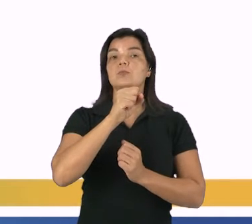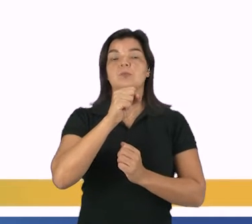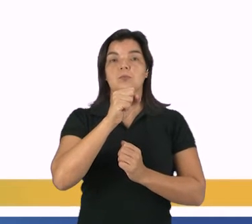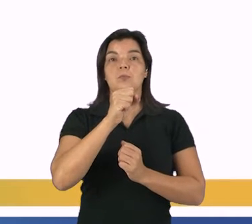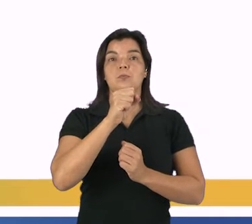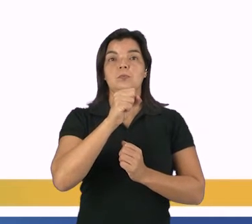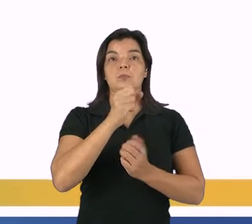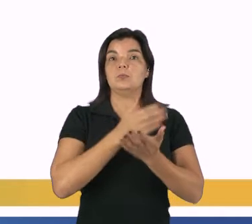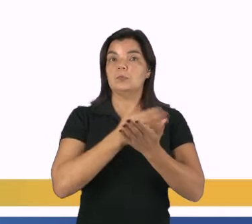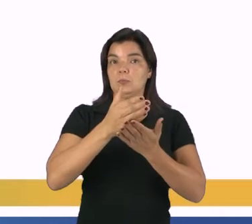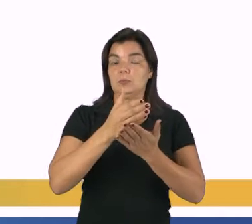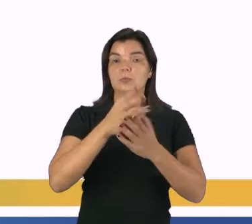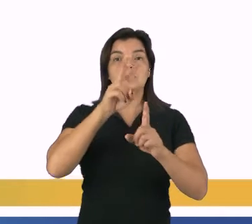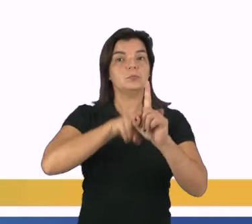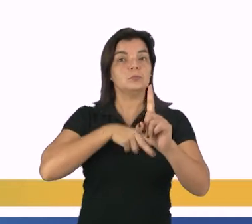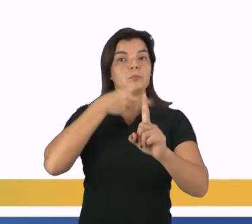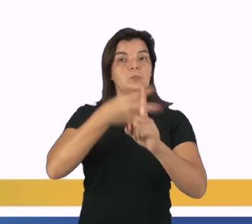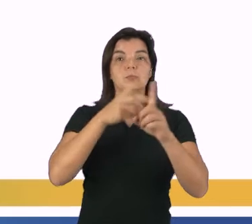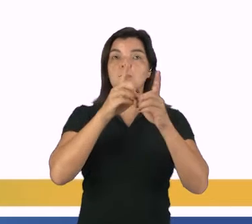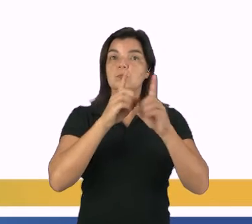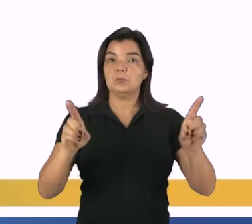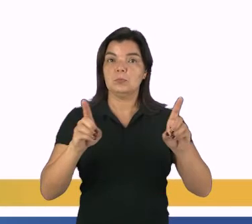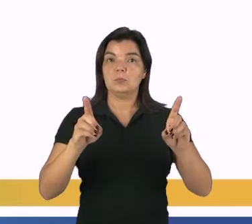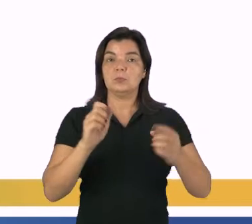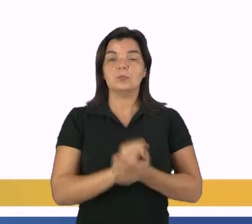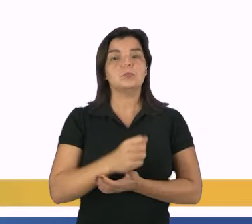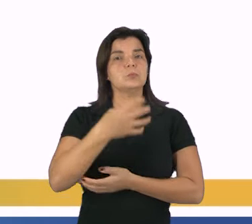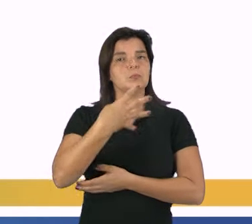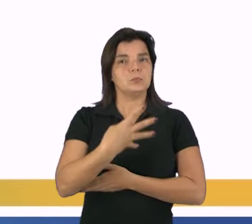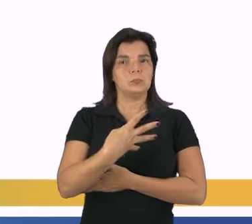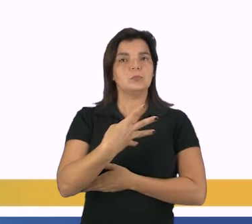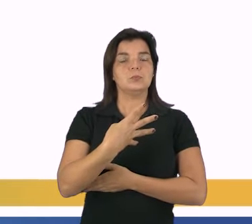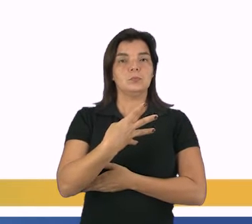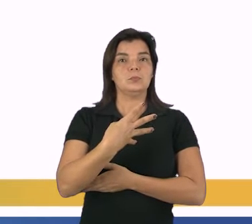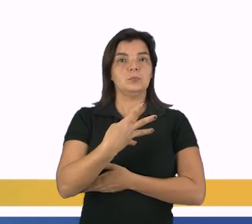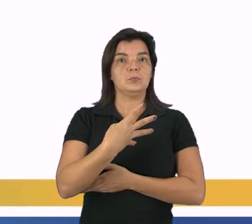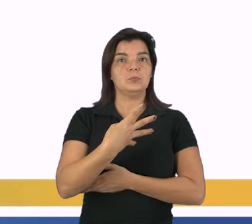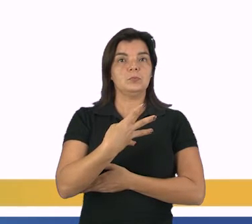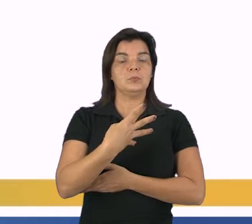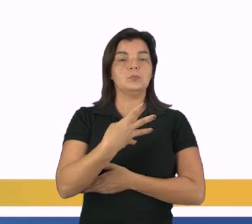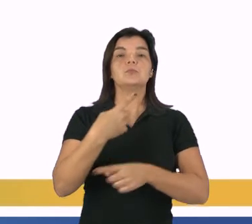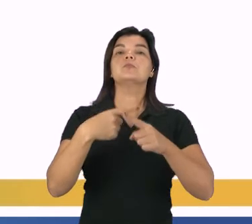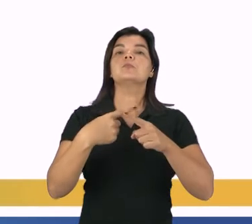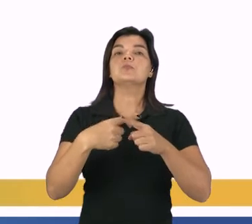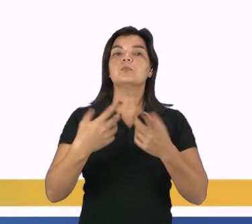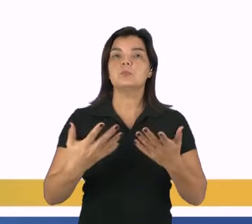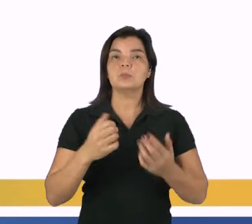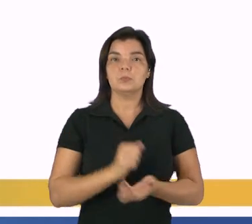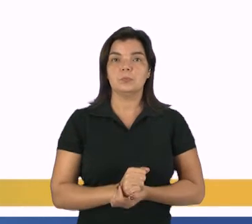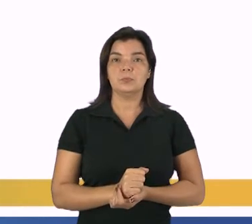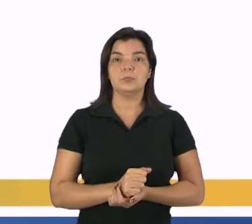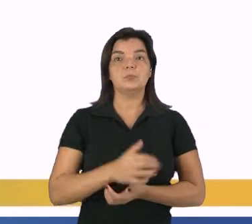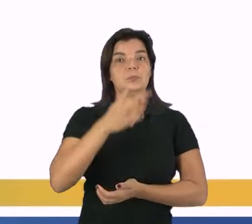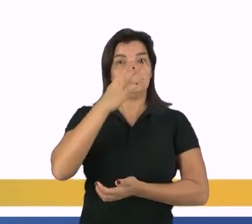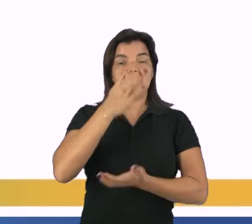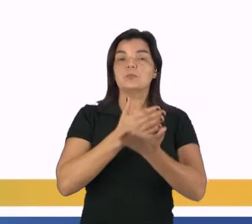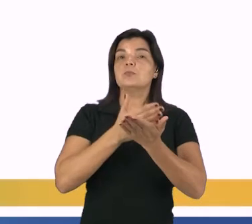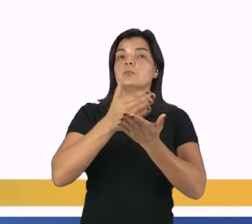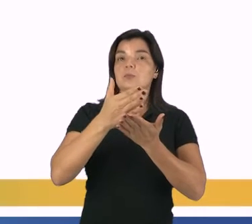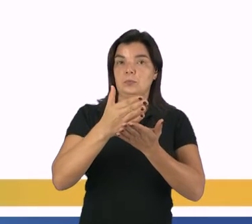e aumenta essa distância para 2D, 2 ao quadrado vai virar 4, né? 4. Então,